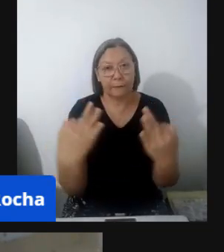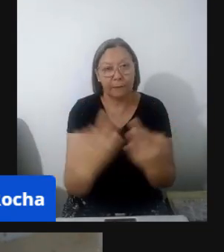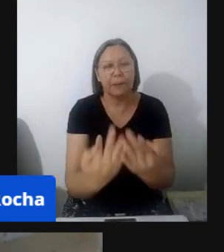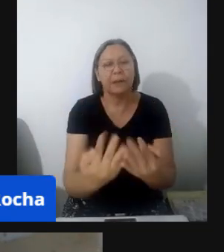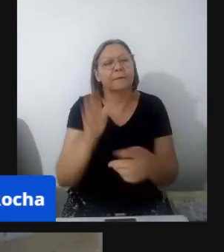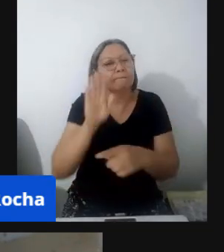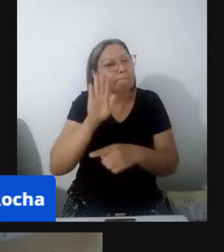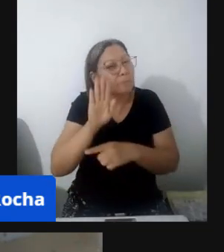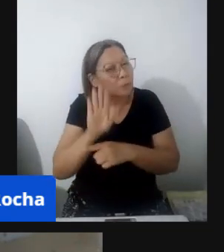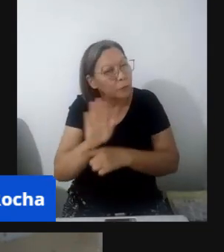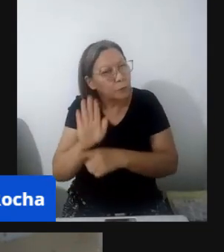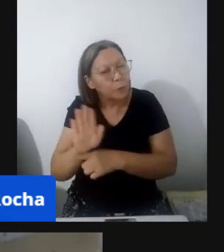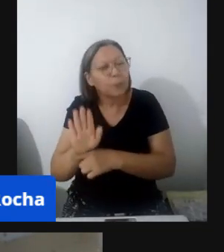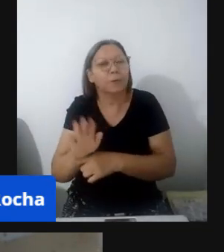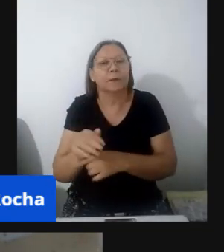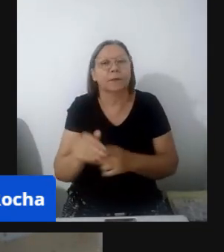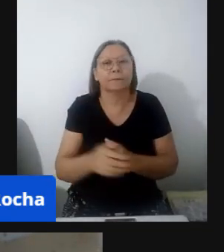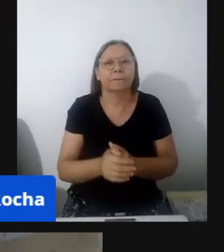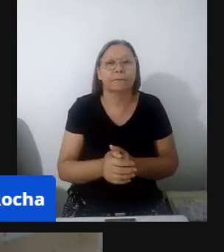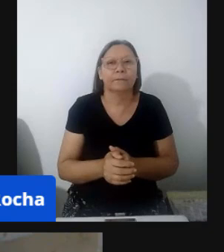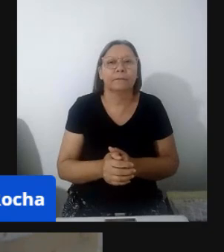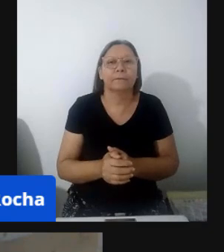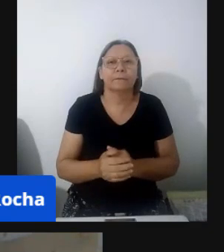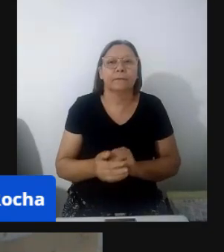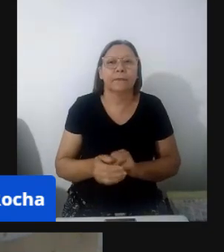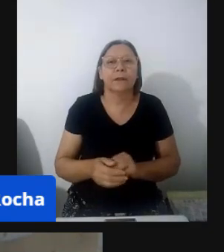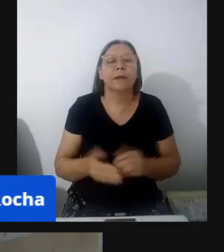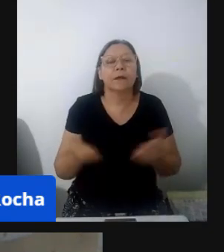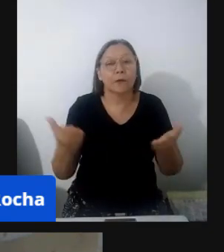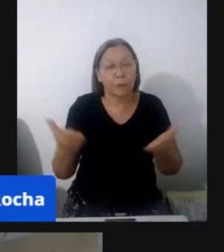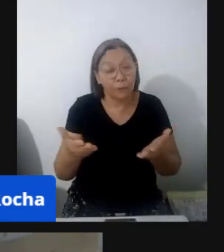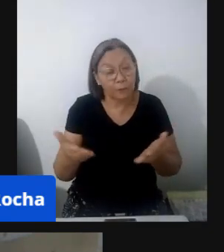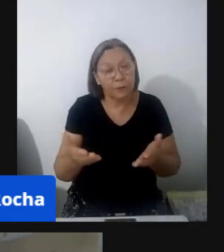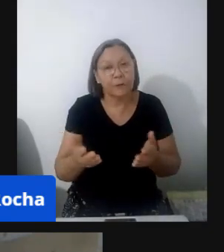cuidem. E com isso, encerramos nossa